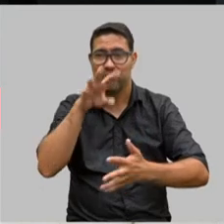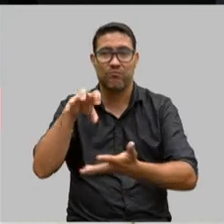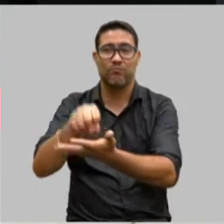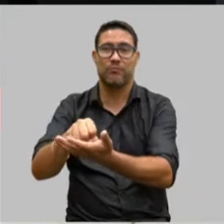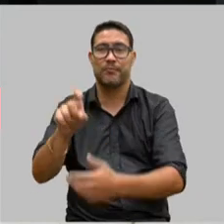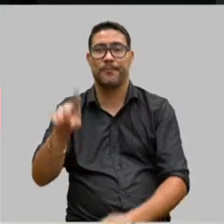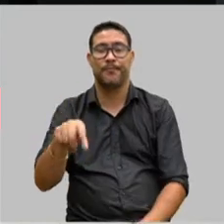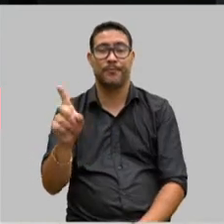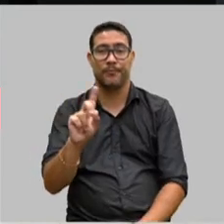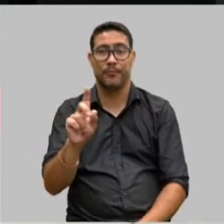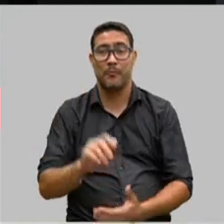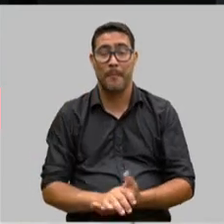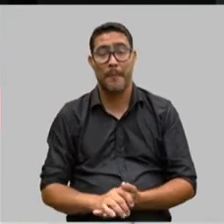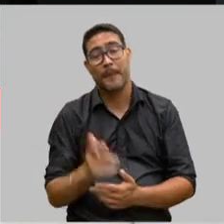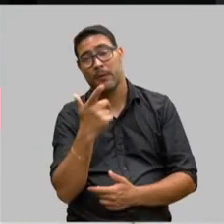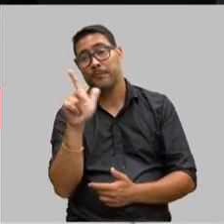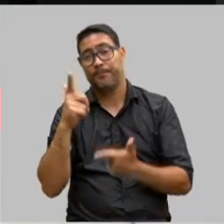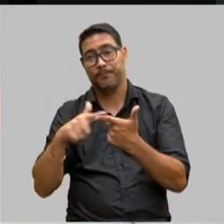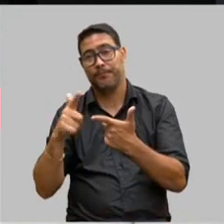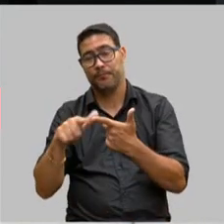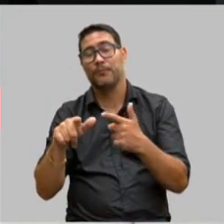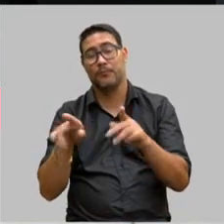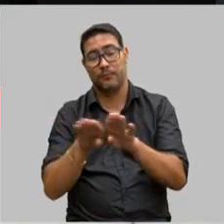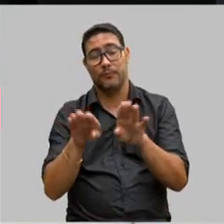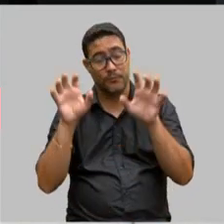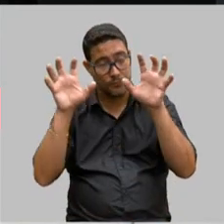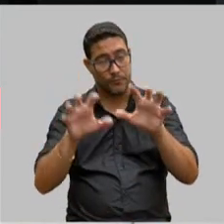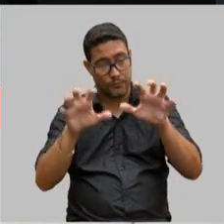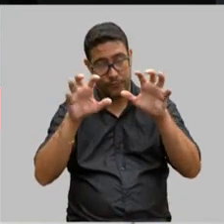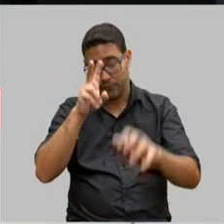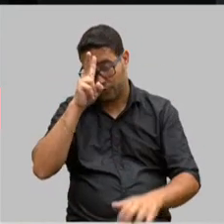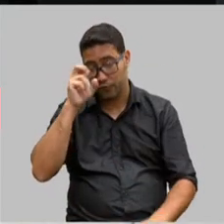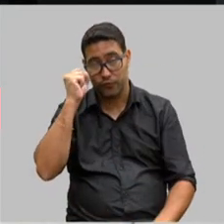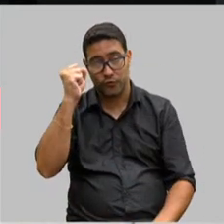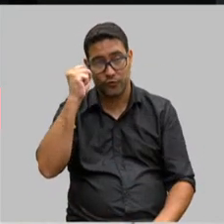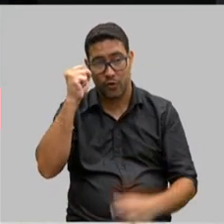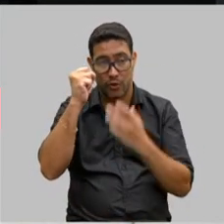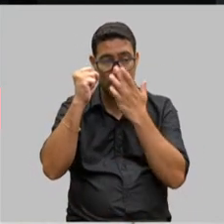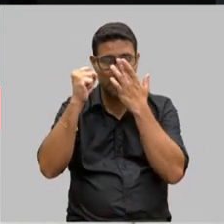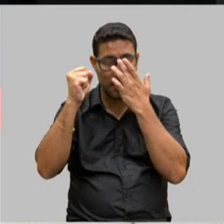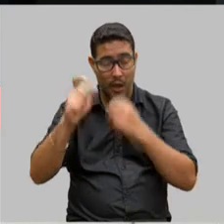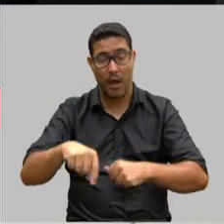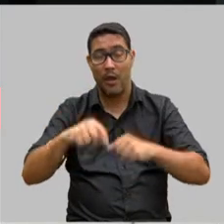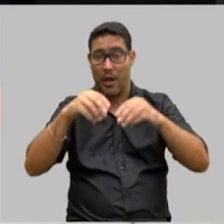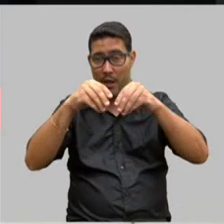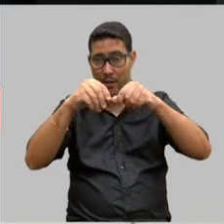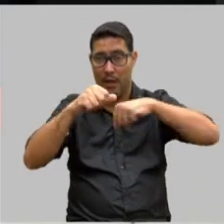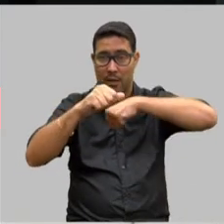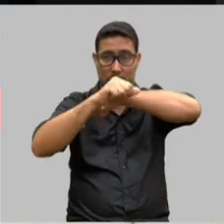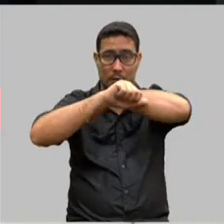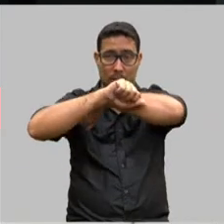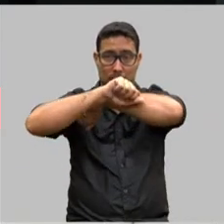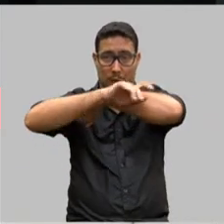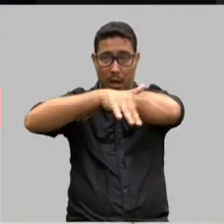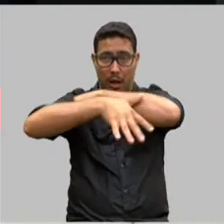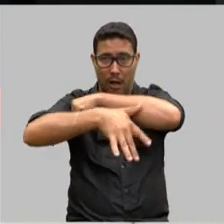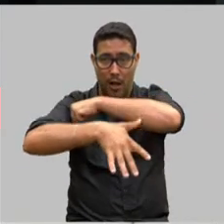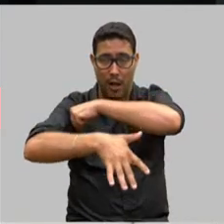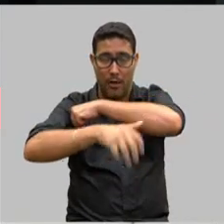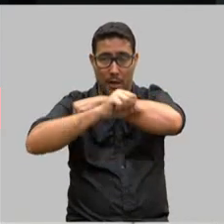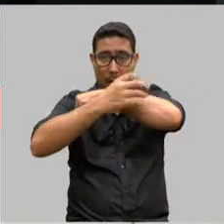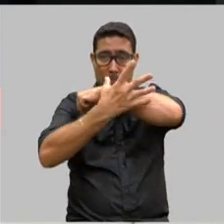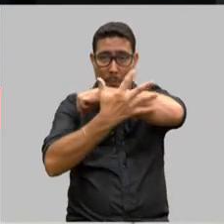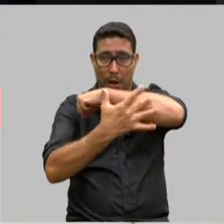Outro problema associado com as chuvas intensas são os deslizamentos de terra. Ok, eu sei que tem muita gente com